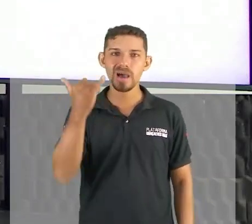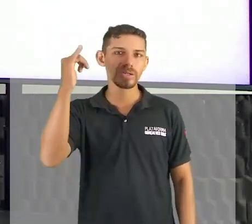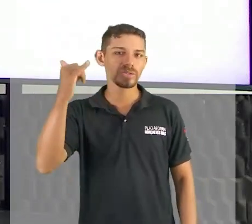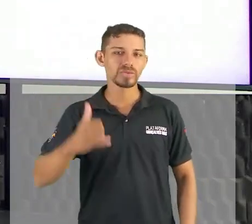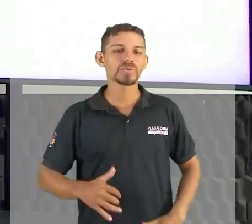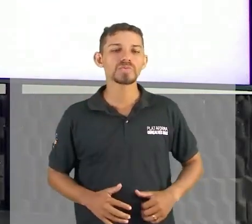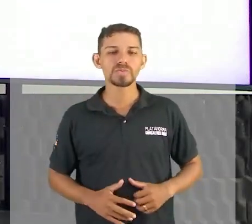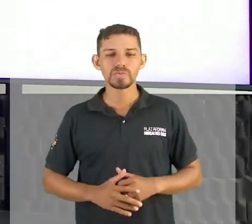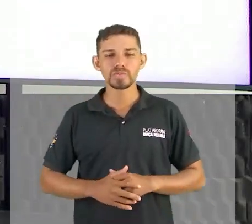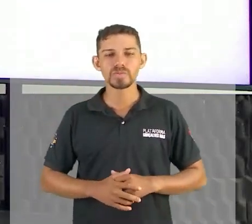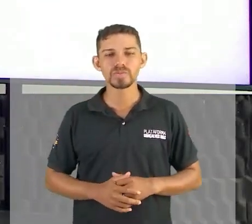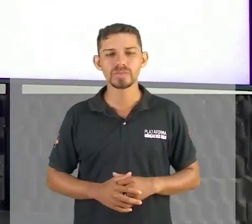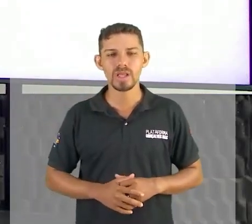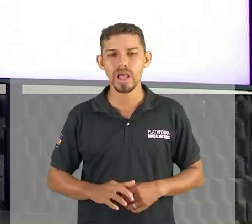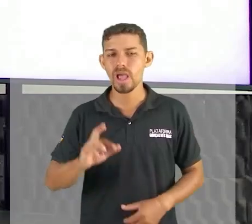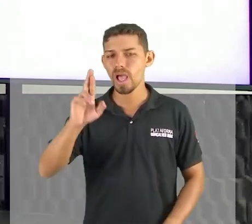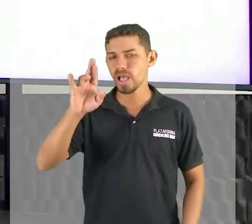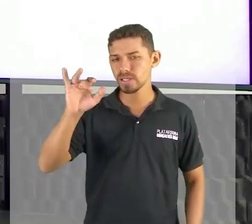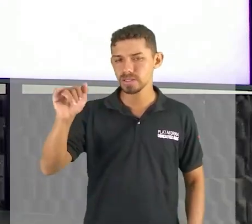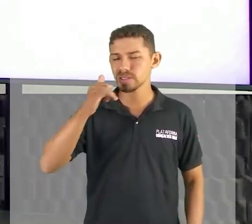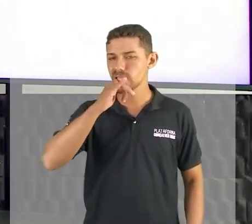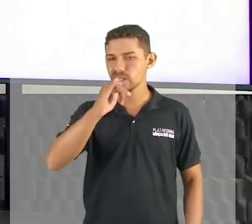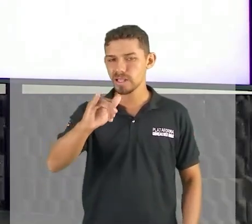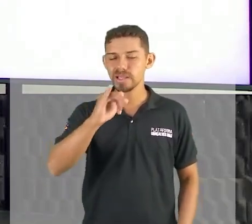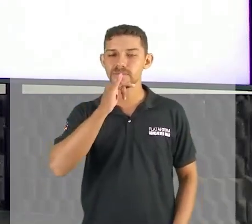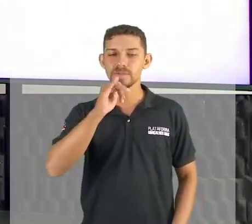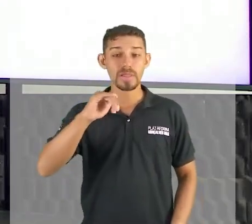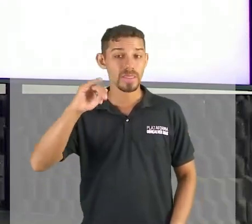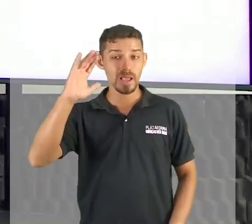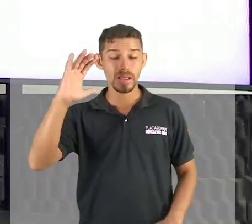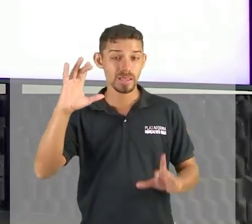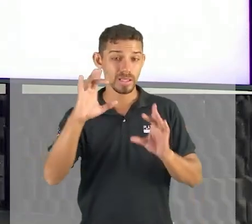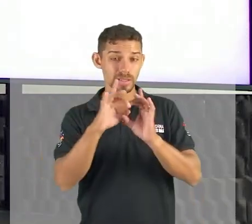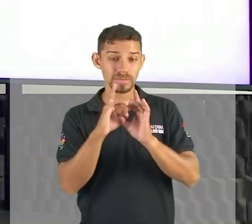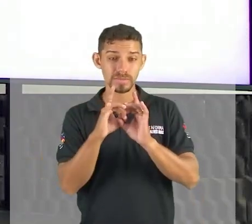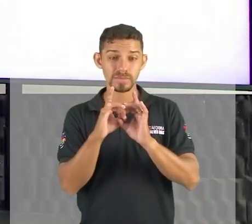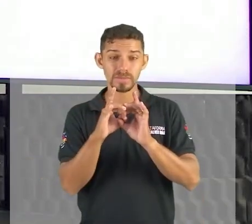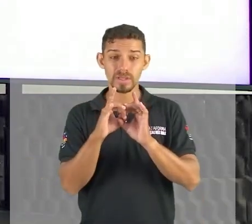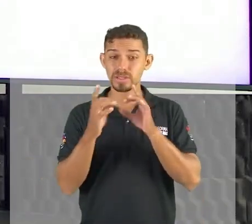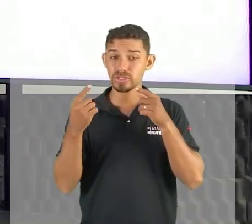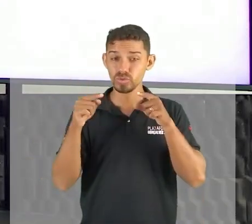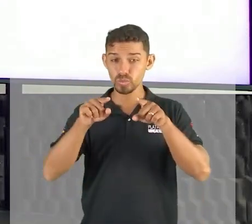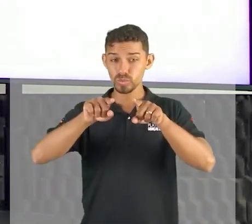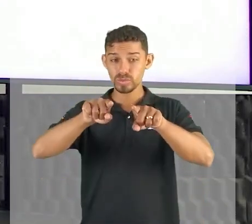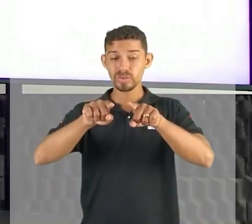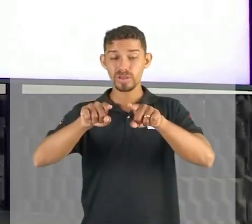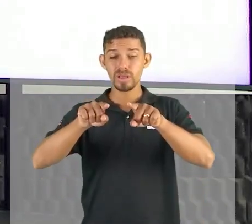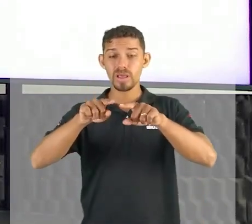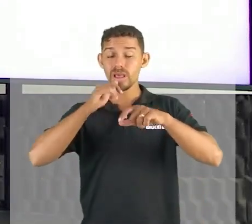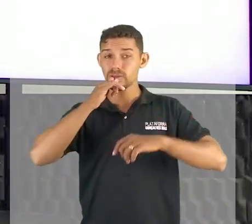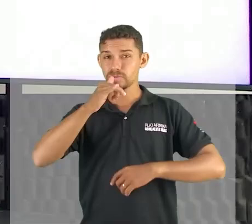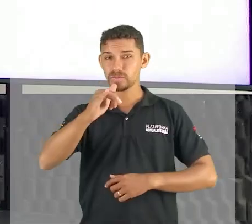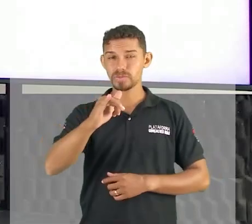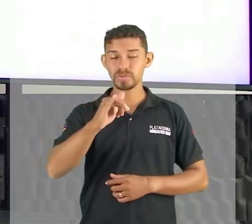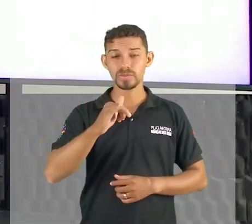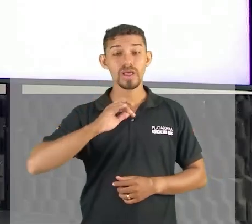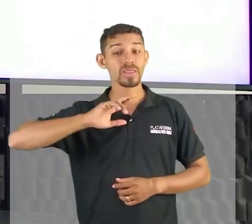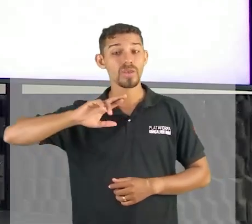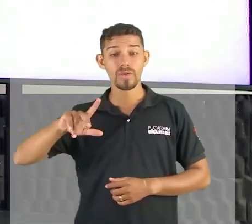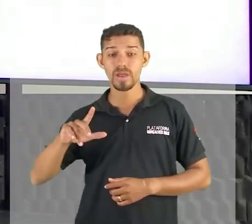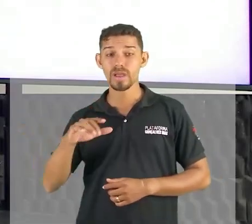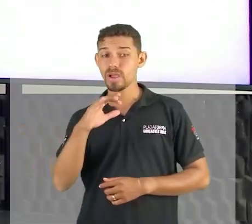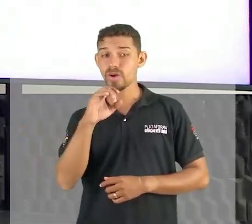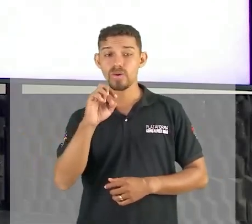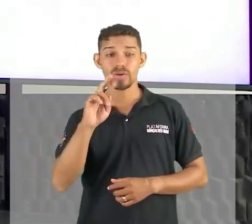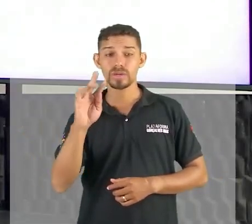né a resistência elétrica elev conexão simultânea de aparelhos eletrodomésticos não é a corrente